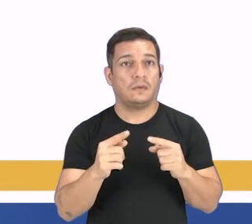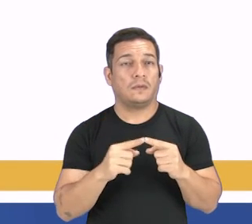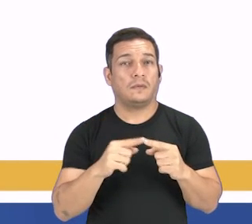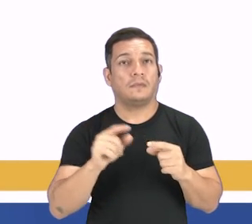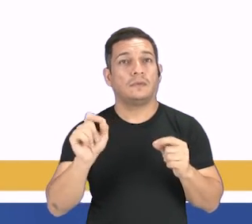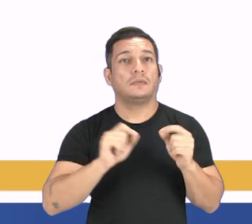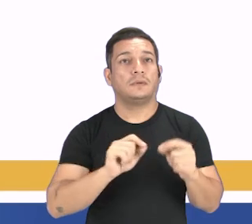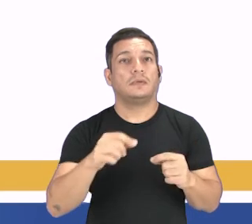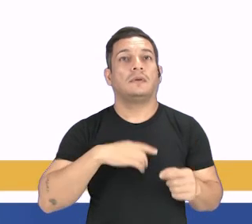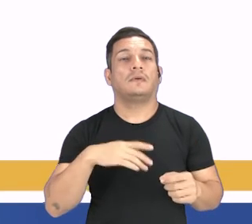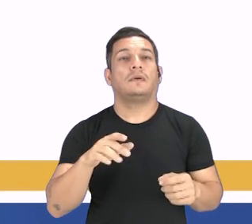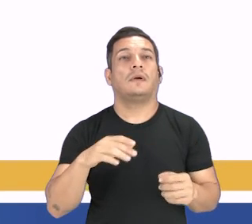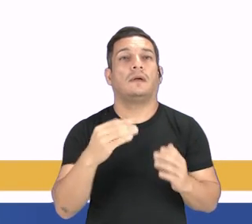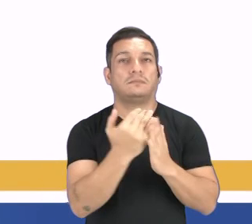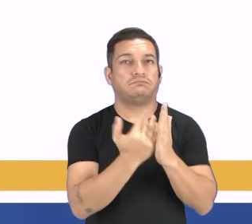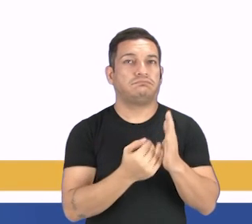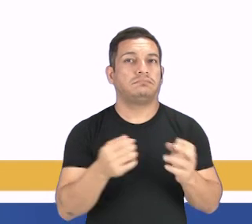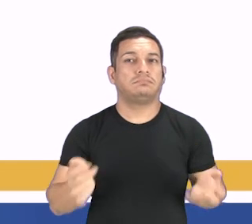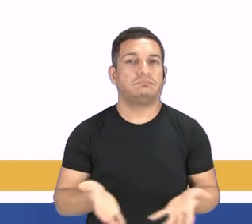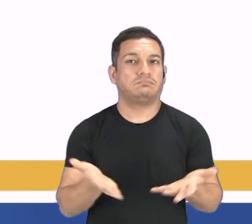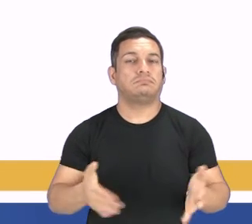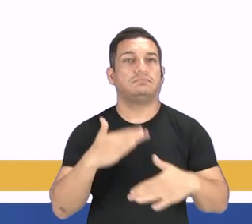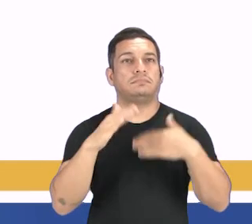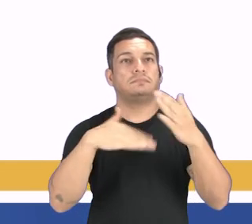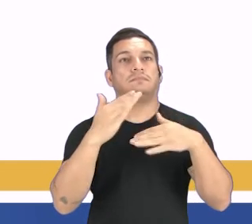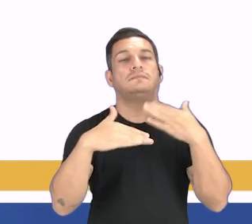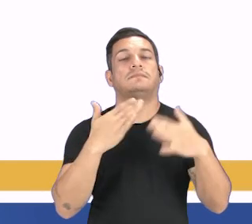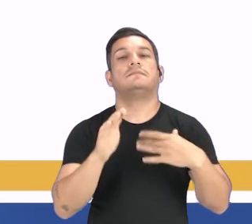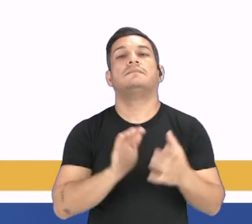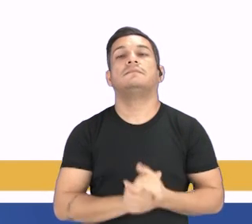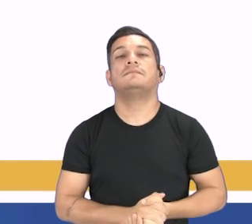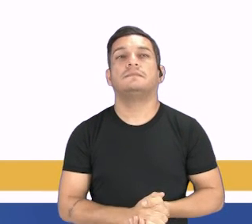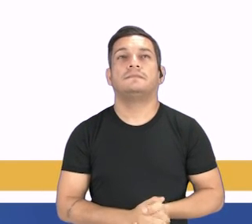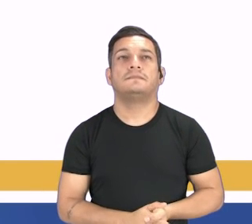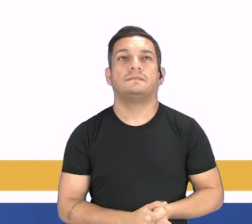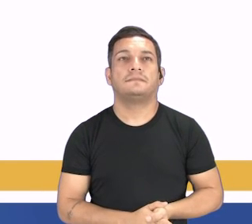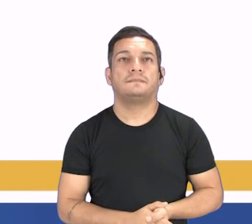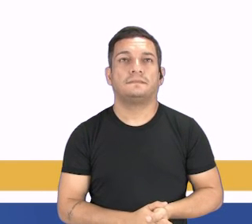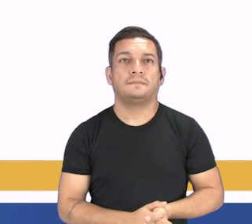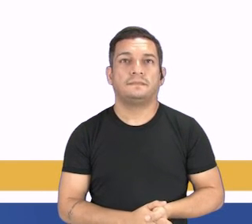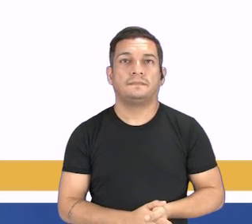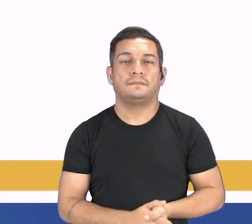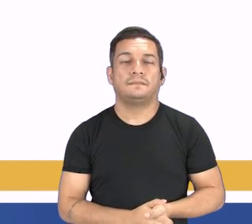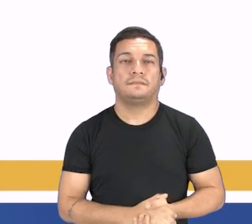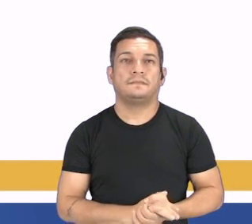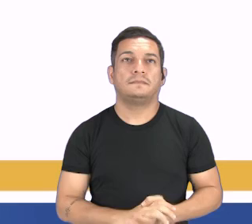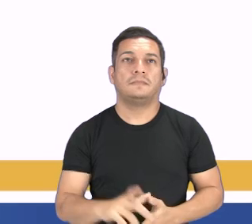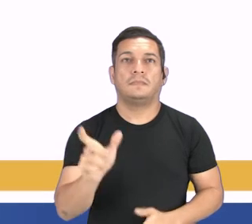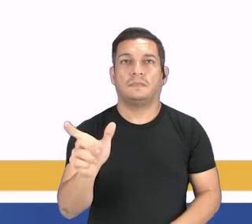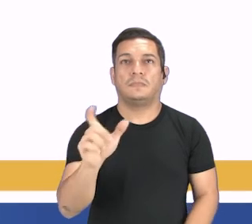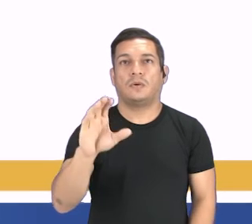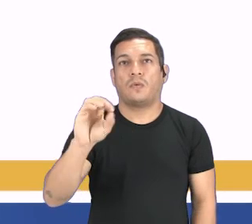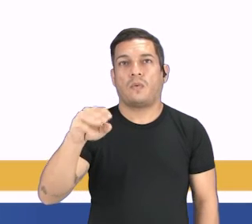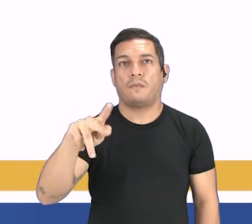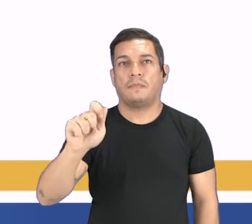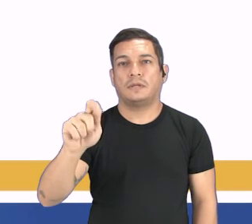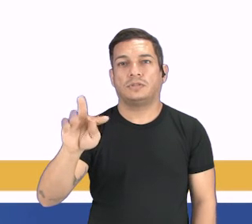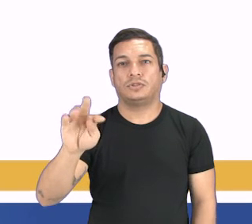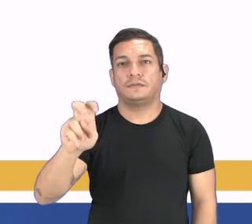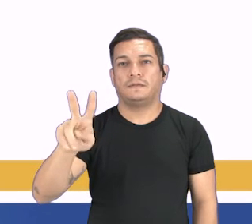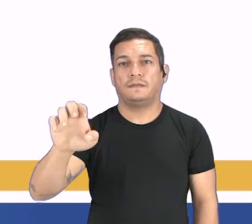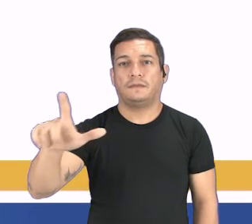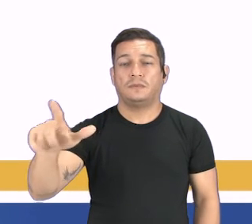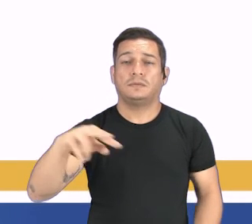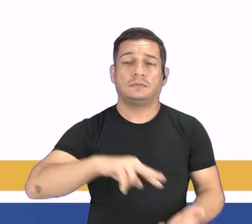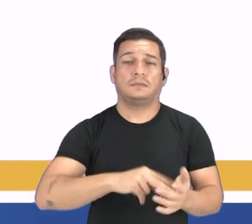aos fatores que motivam o seu desenvolvimento. Vamos lá. A palavra compatível